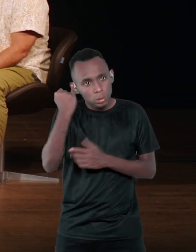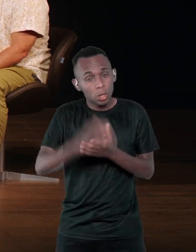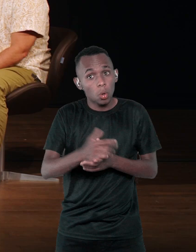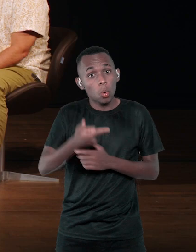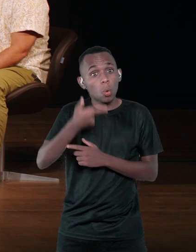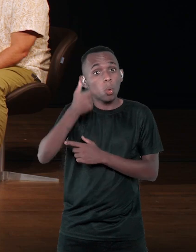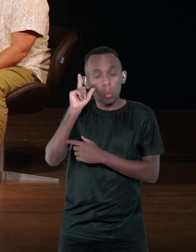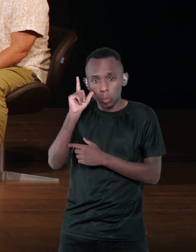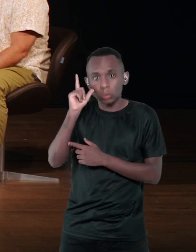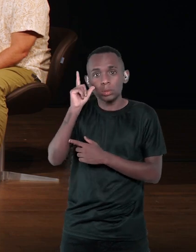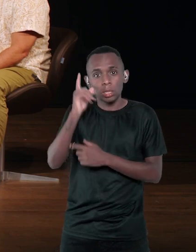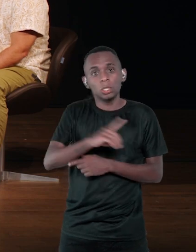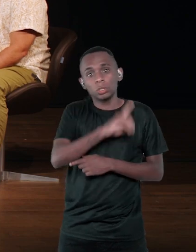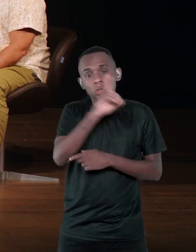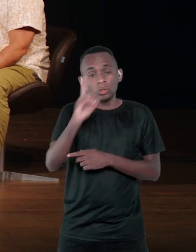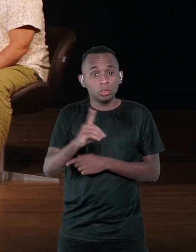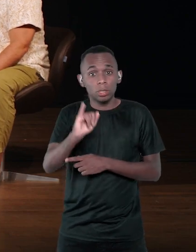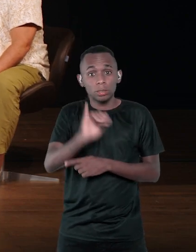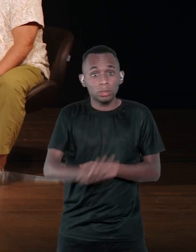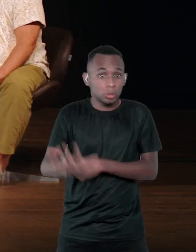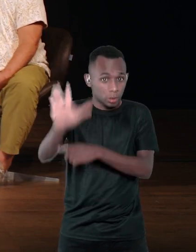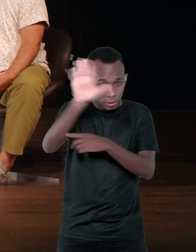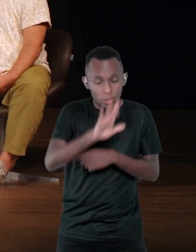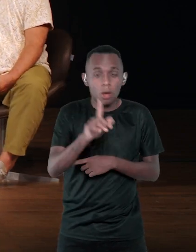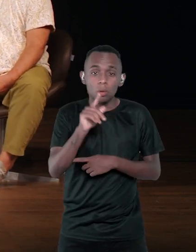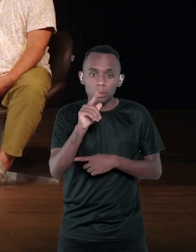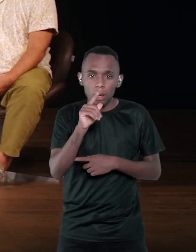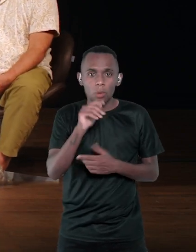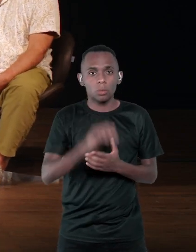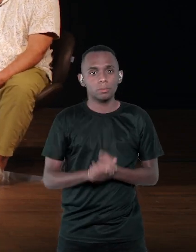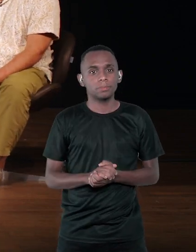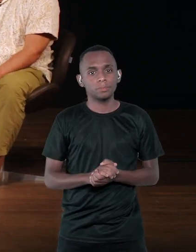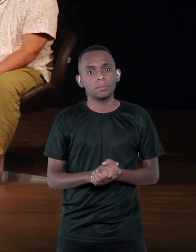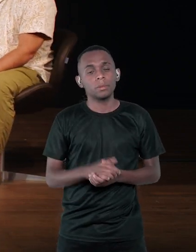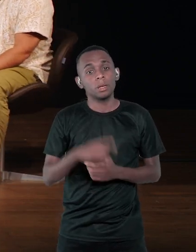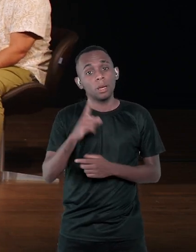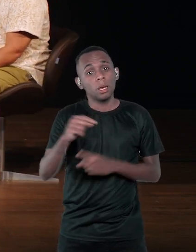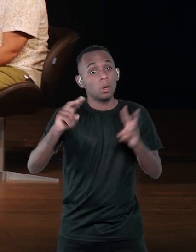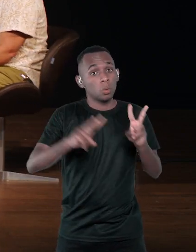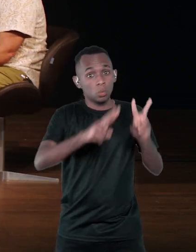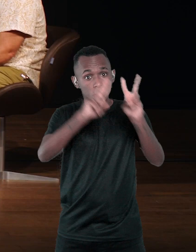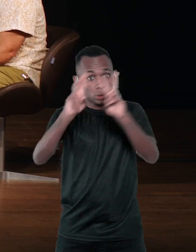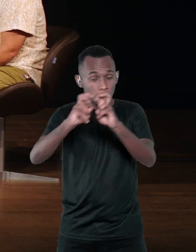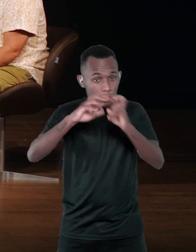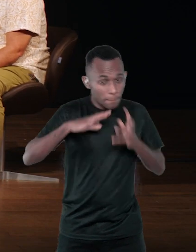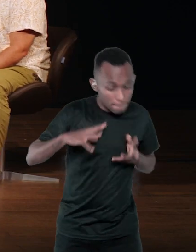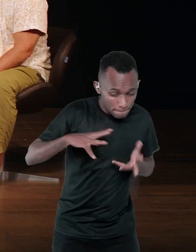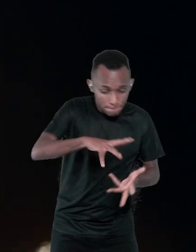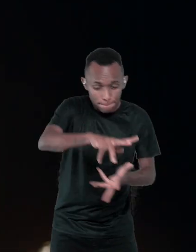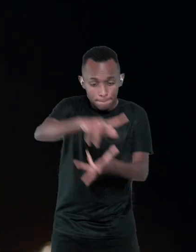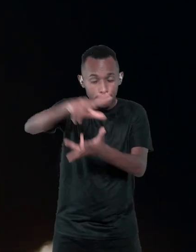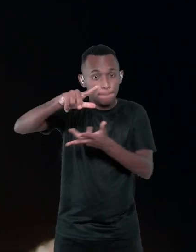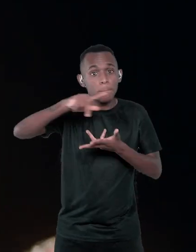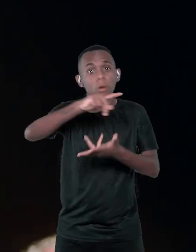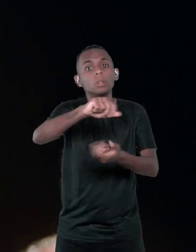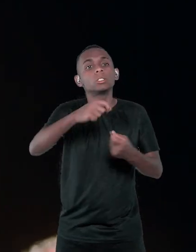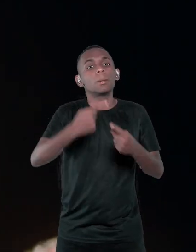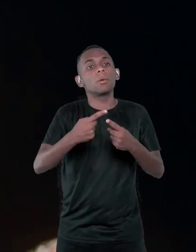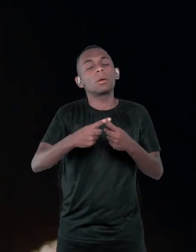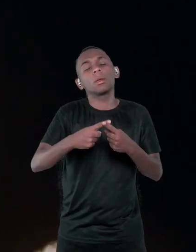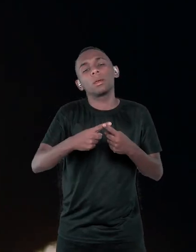Dia Internacional da Água, não é? Isso que é um tema mundial. Itabira, a primeira cidade de